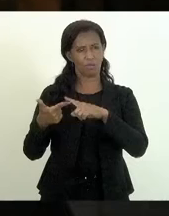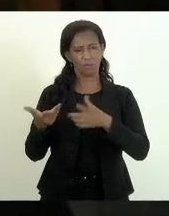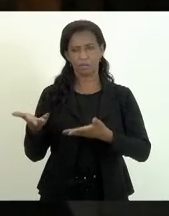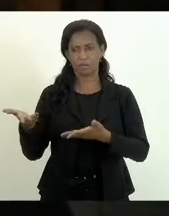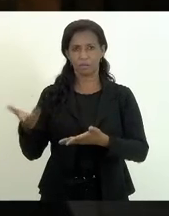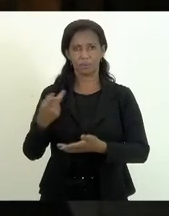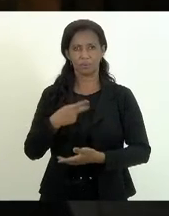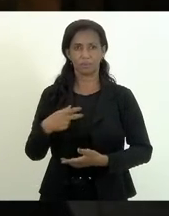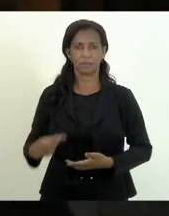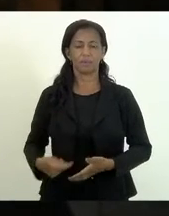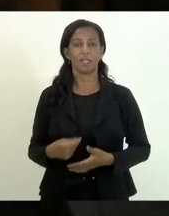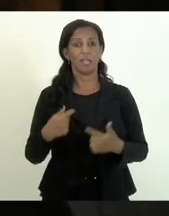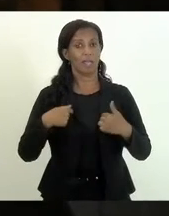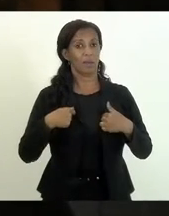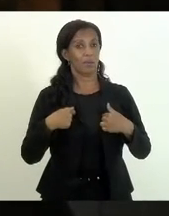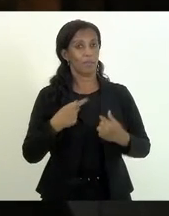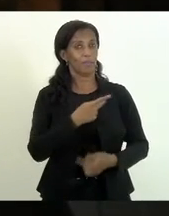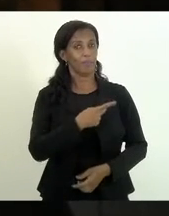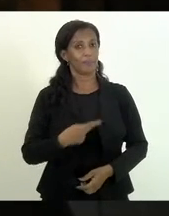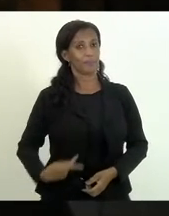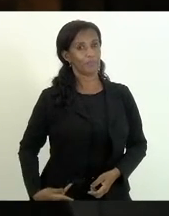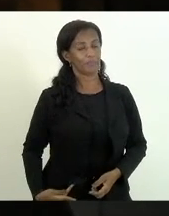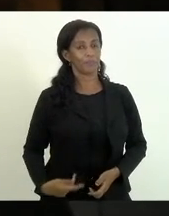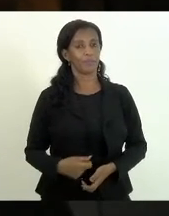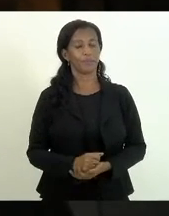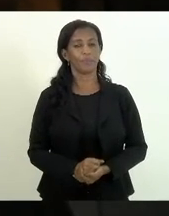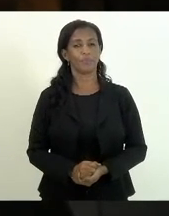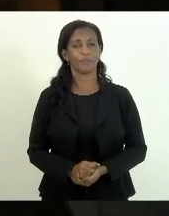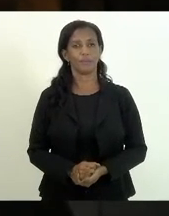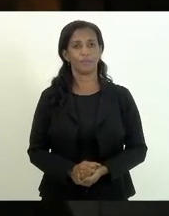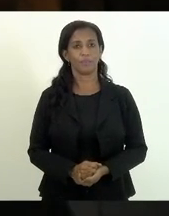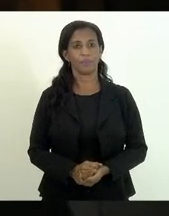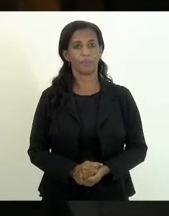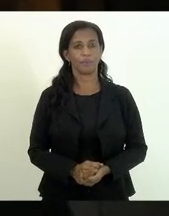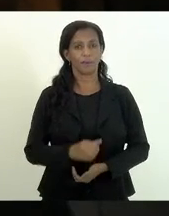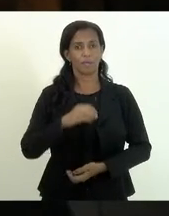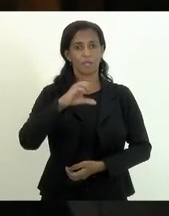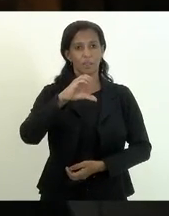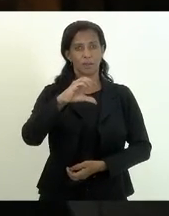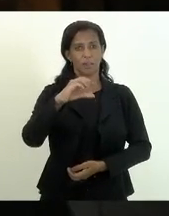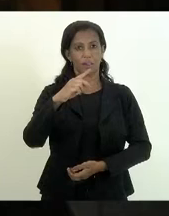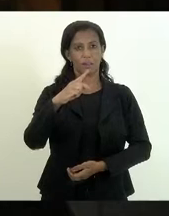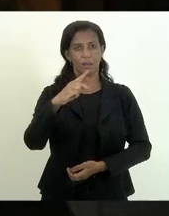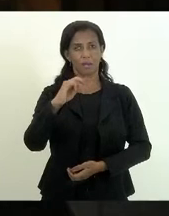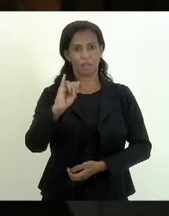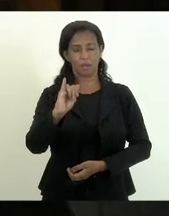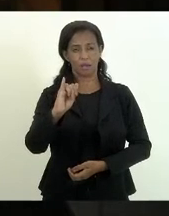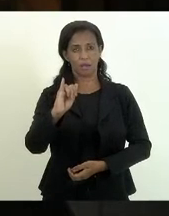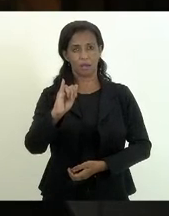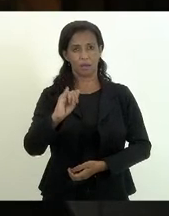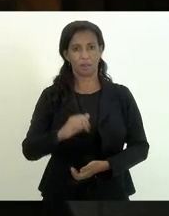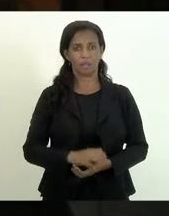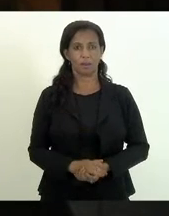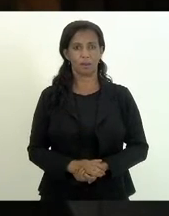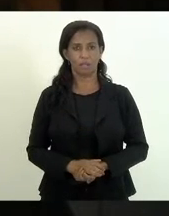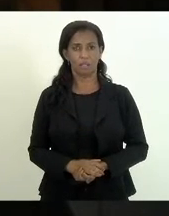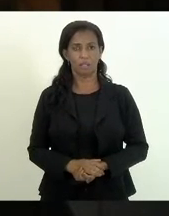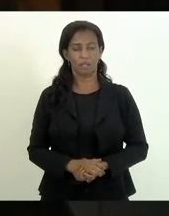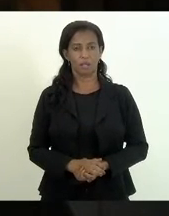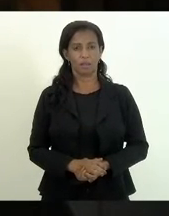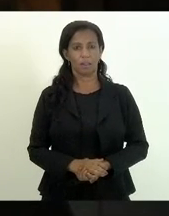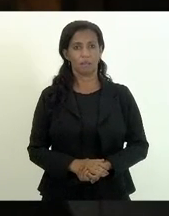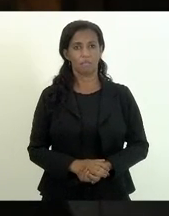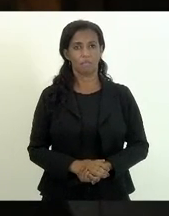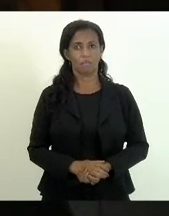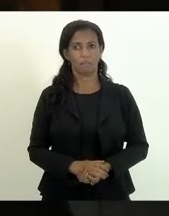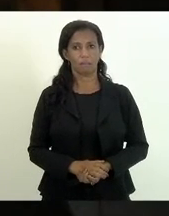Presidente eu presido e a CPI que apura as perdas